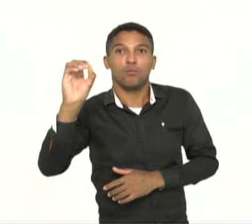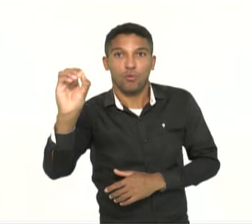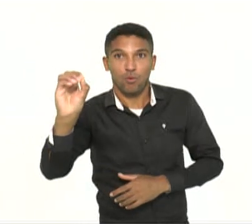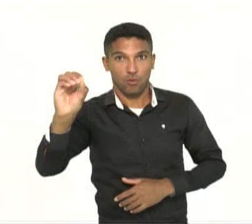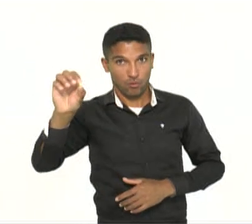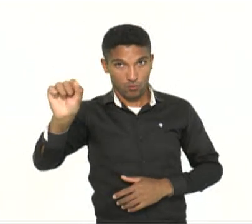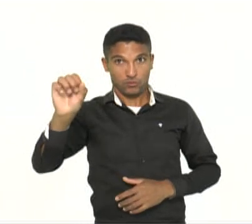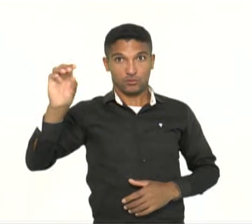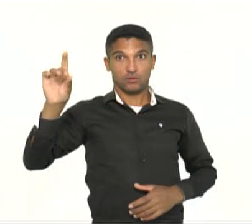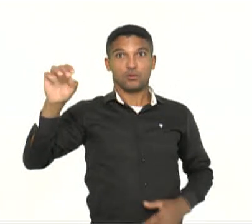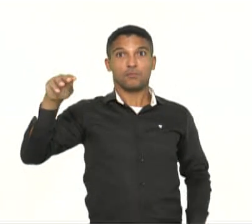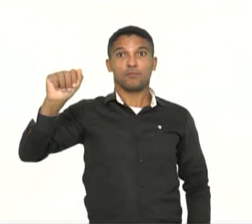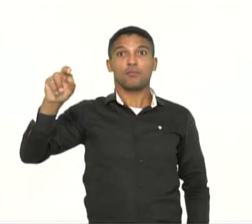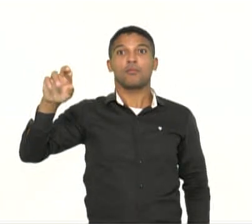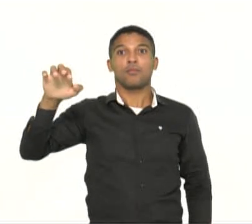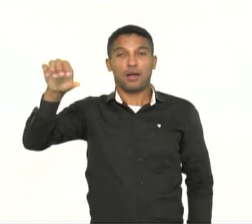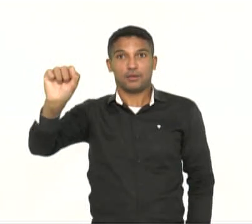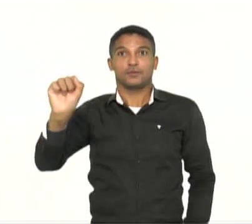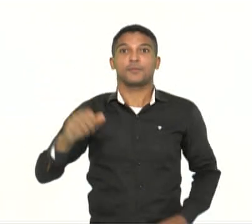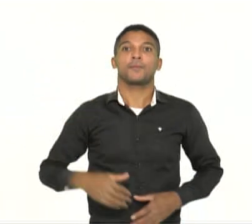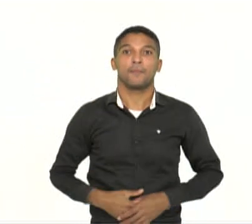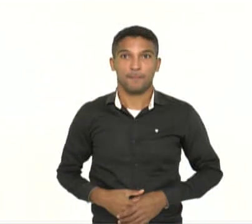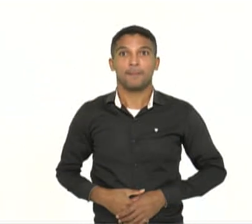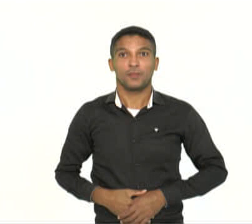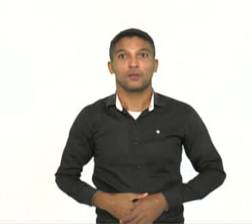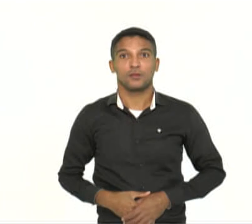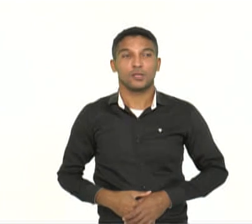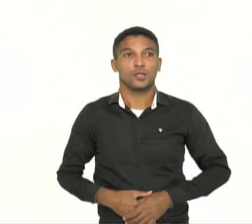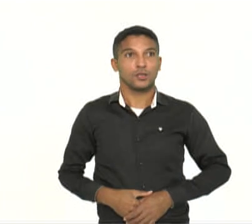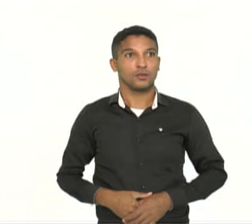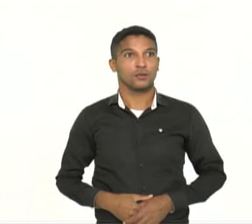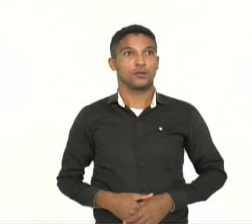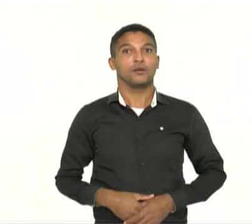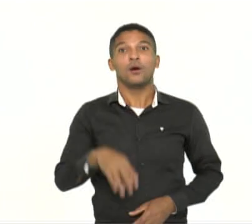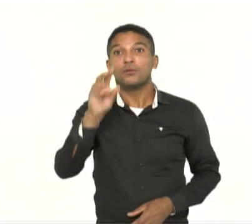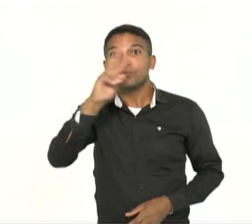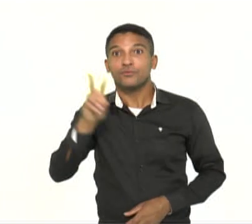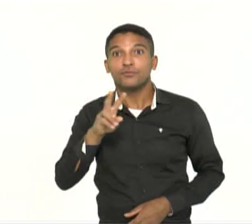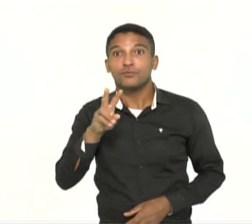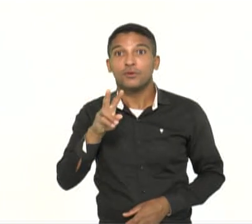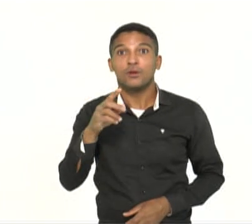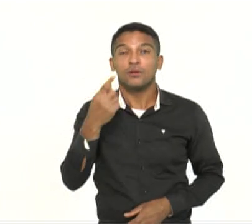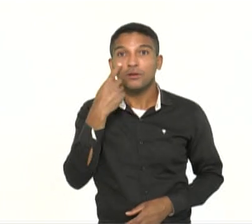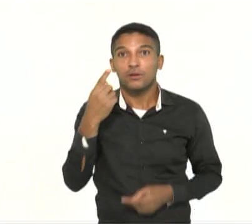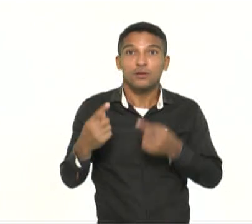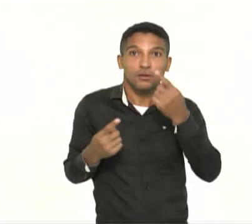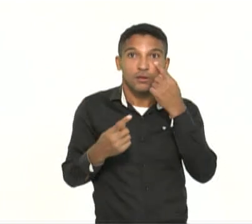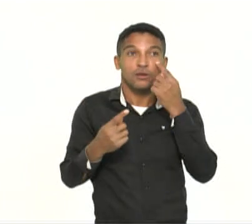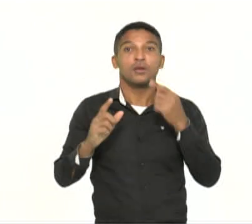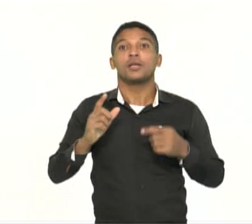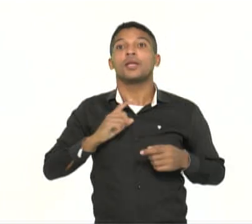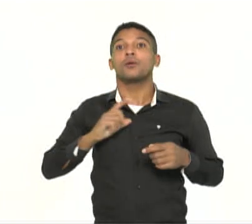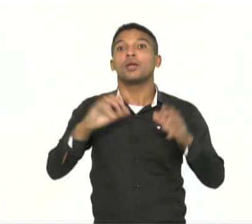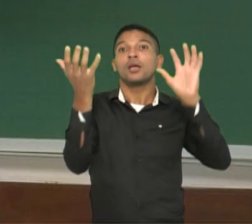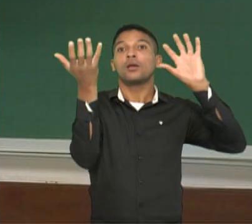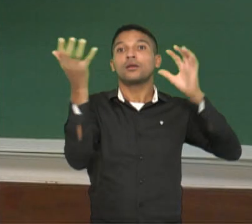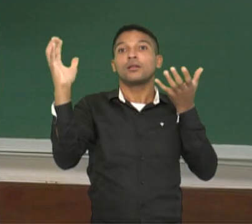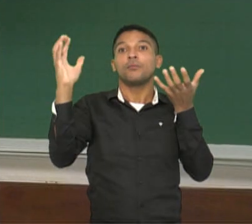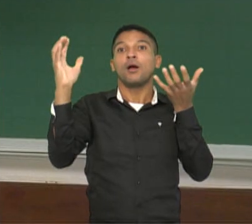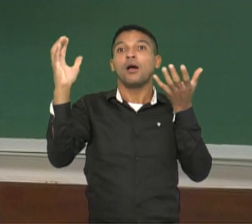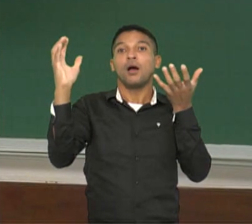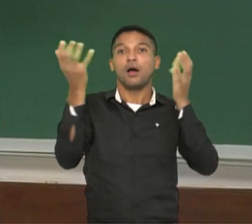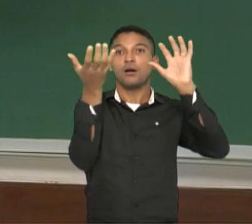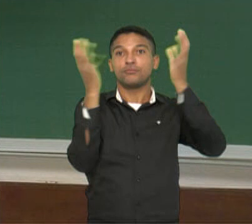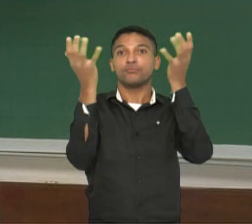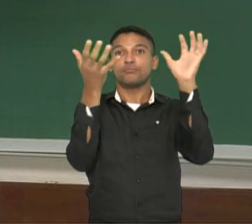predominam em uma determinada área e que estão relacionados entre si. Então, quando estamos falando